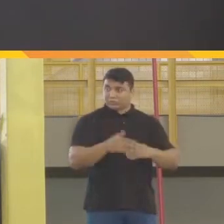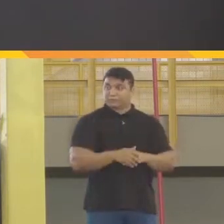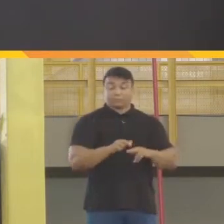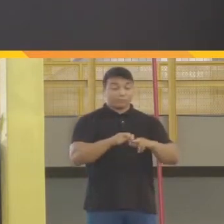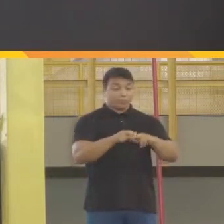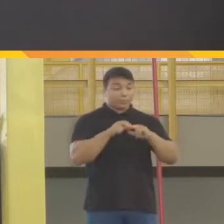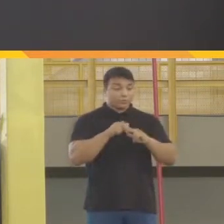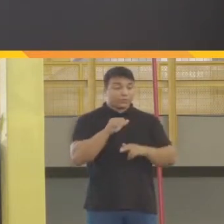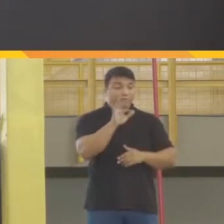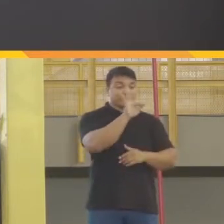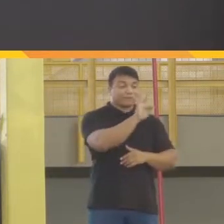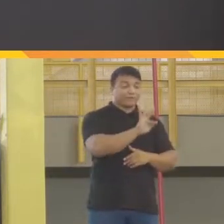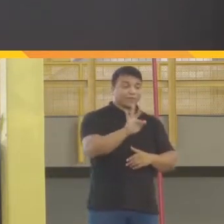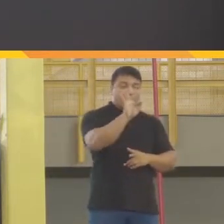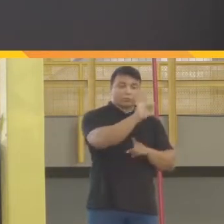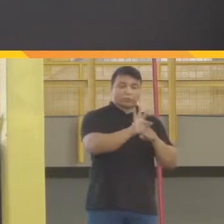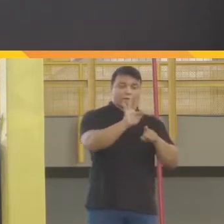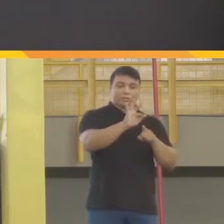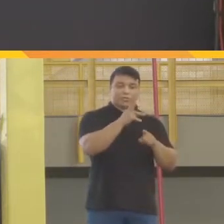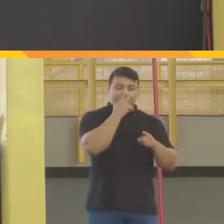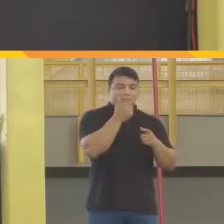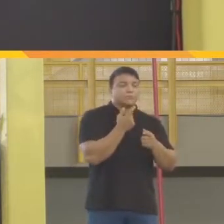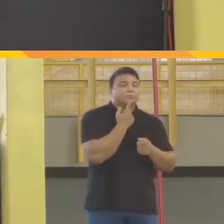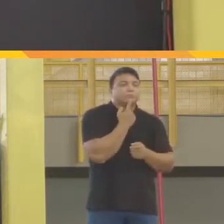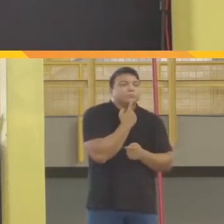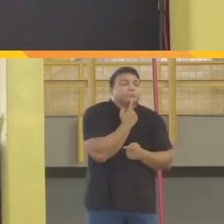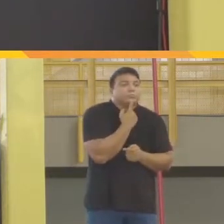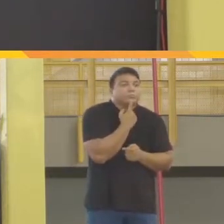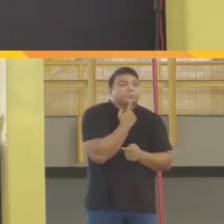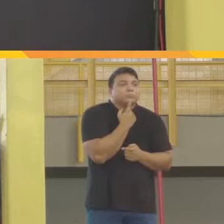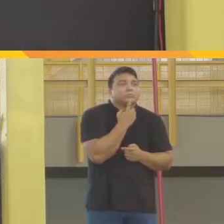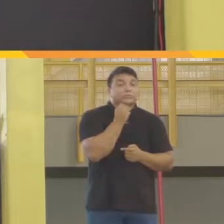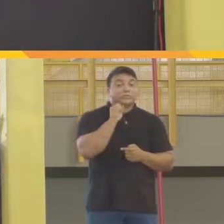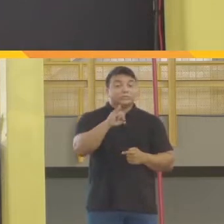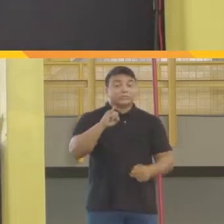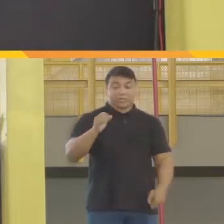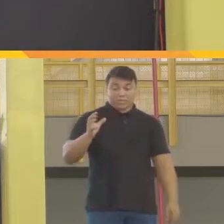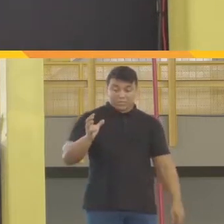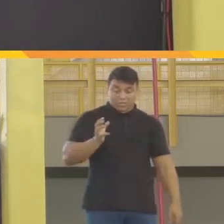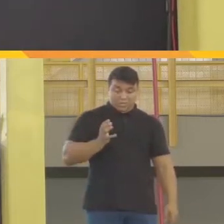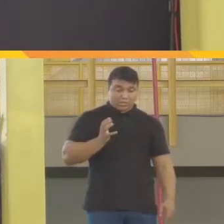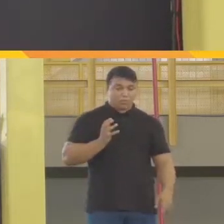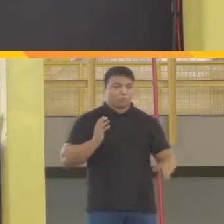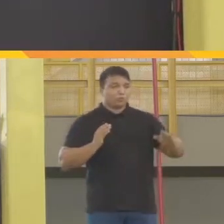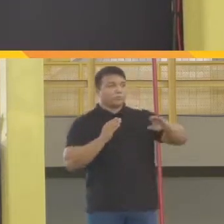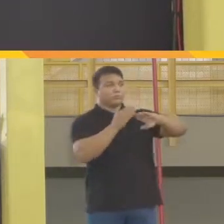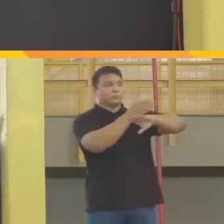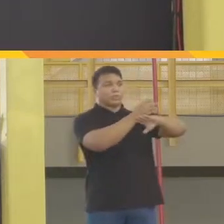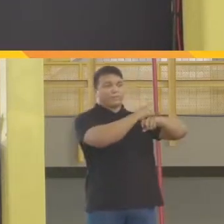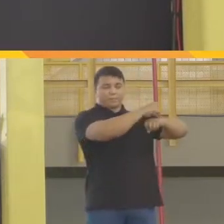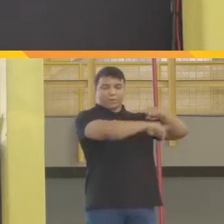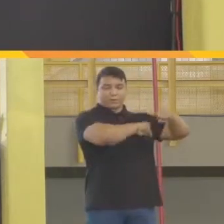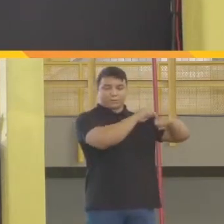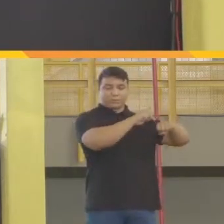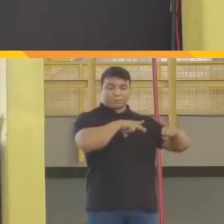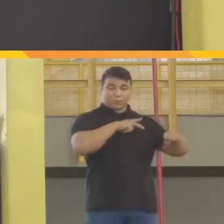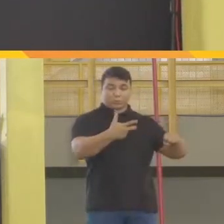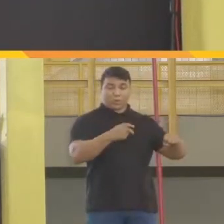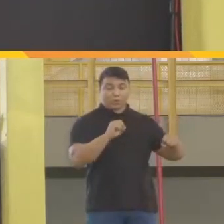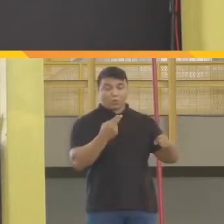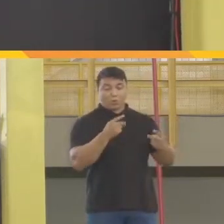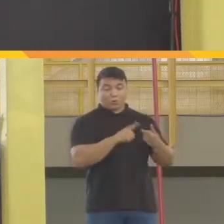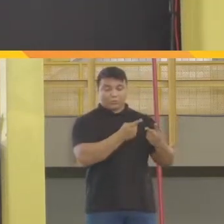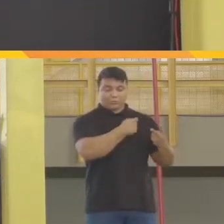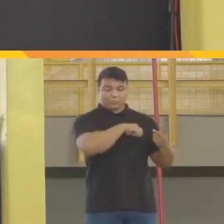Então, faculdade era um artigo para poucos. Quem era rico ia para Portugal ou para a Espanha. Ou para